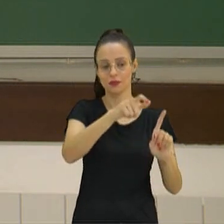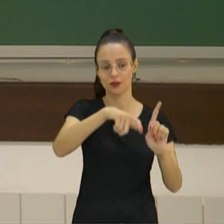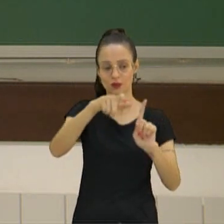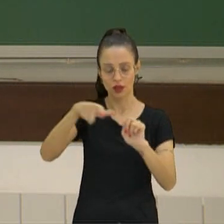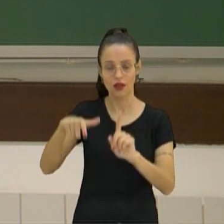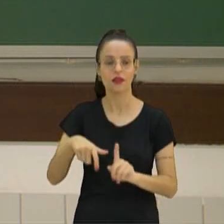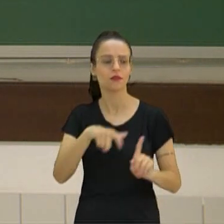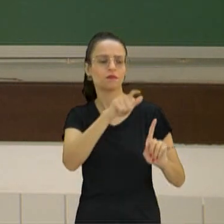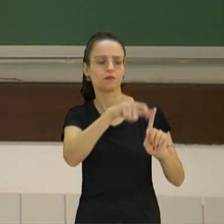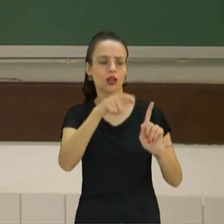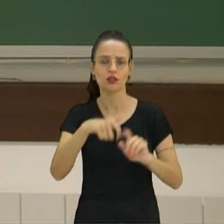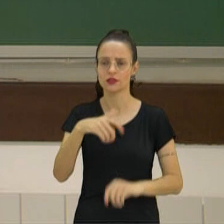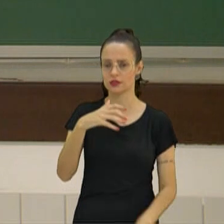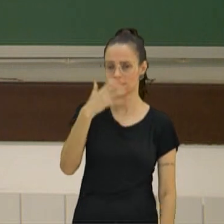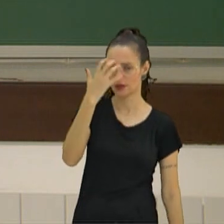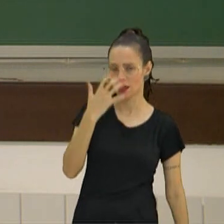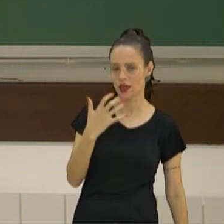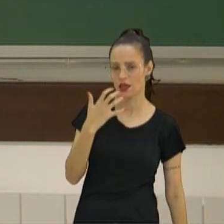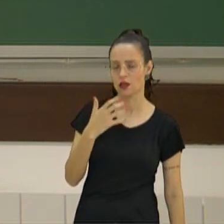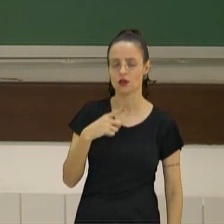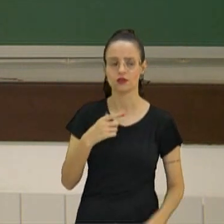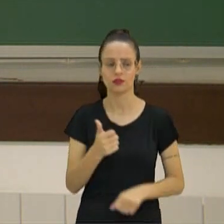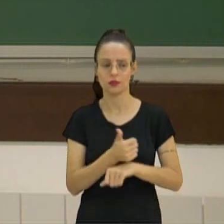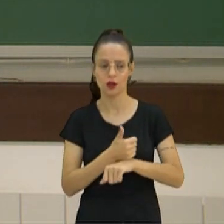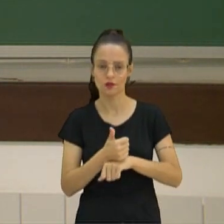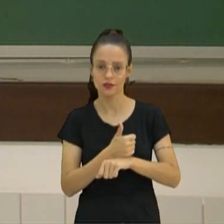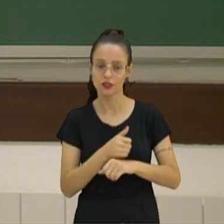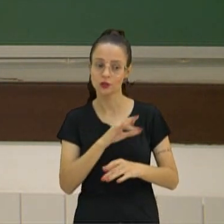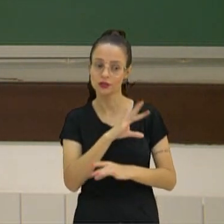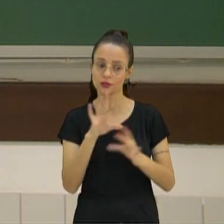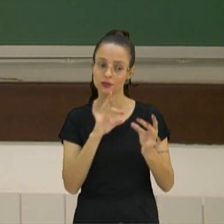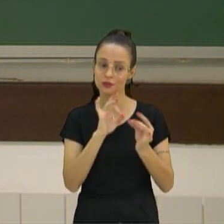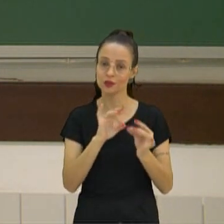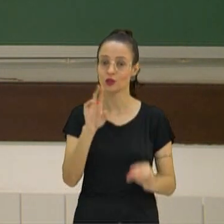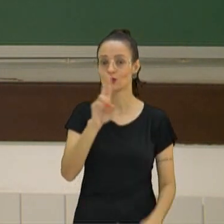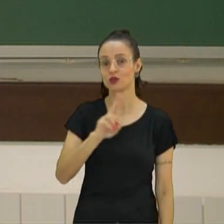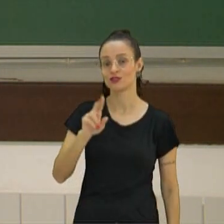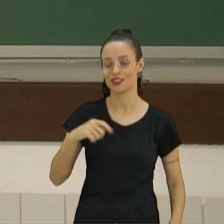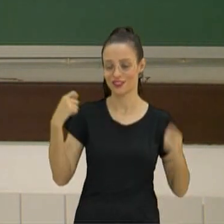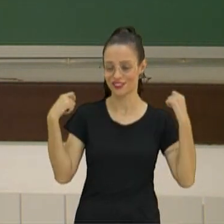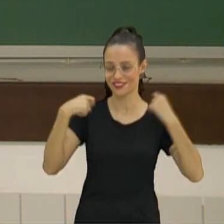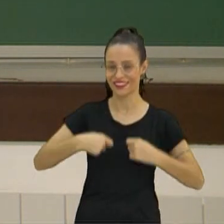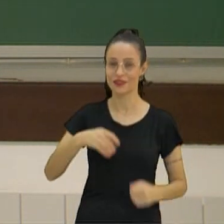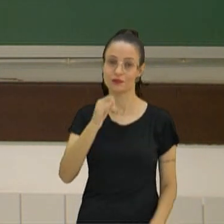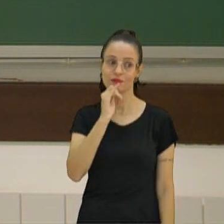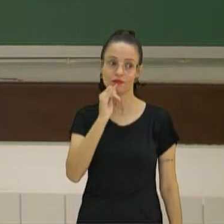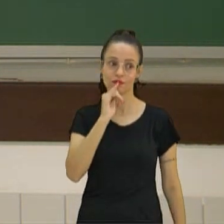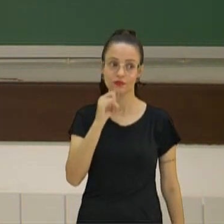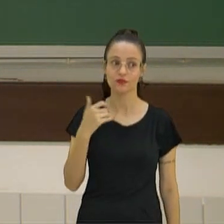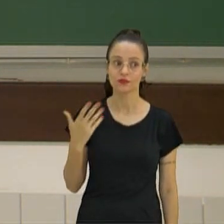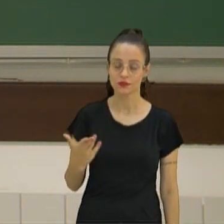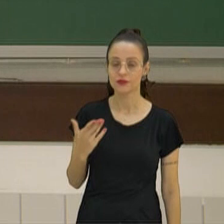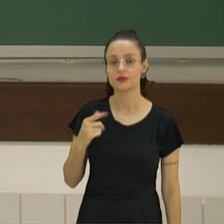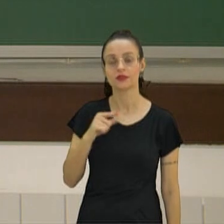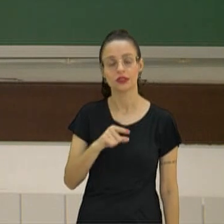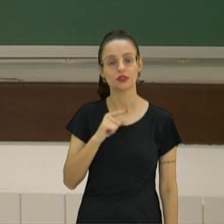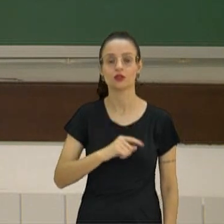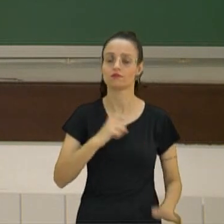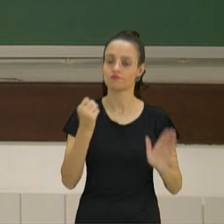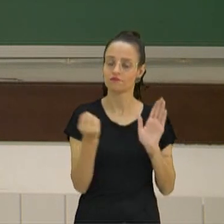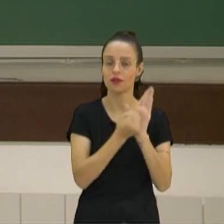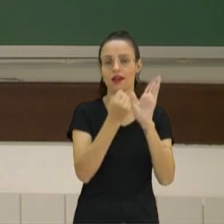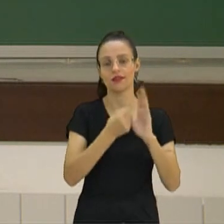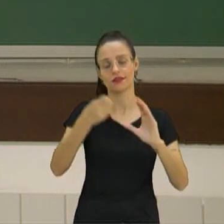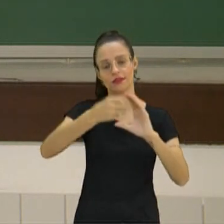aquele personagem é mais sério, se tem alguma profissão específica que ele tem que usar um jaleco, por exemplo, né? E aí aquilo marca